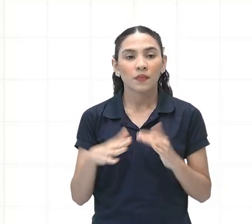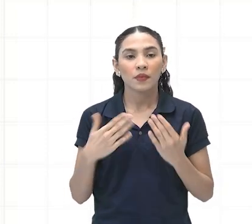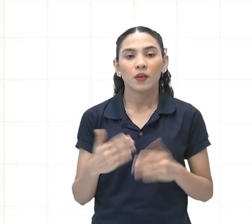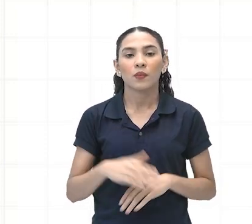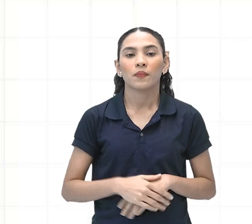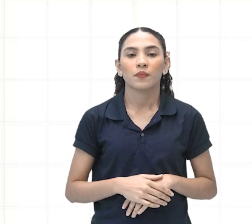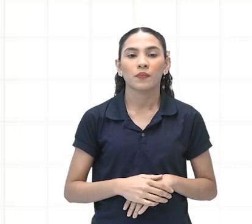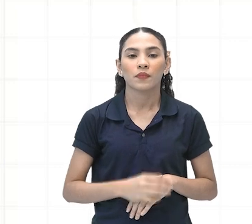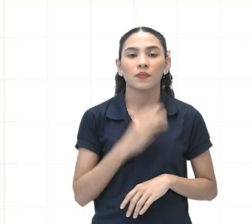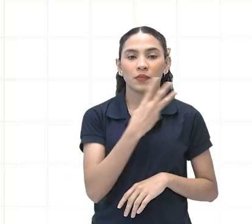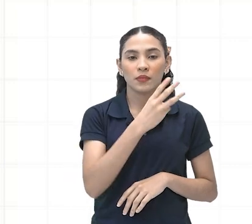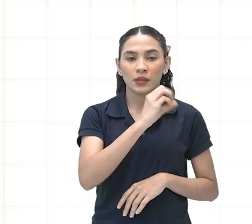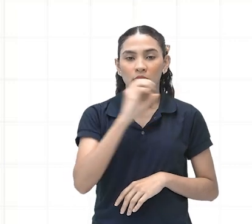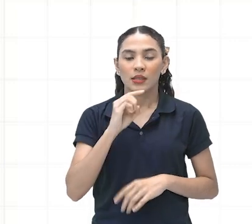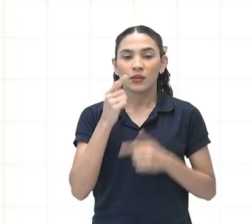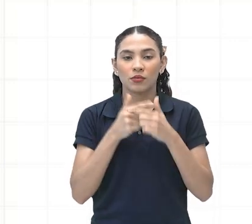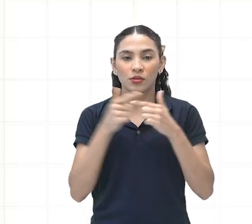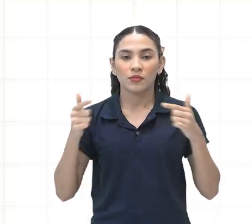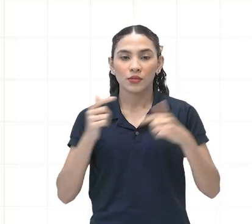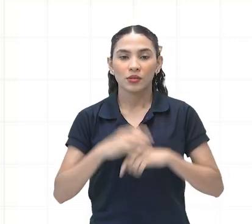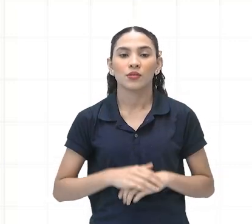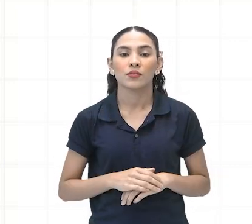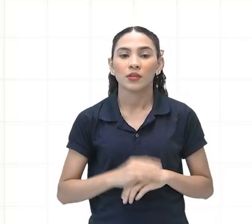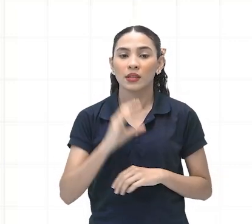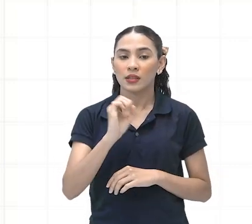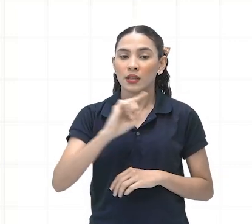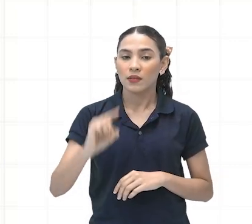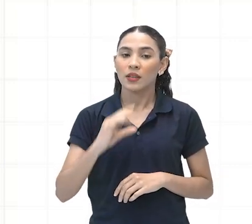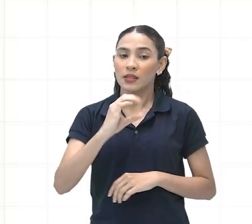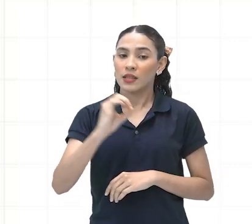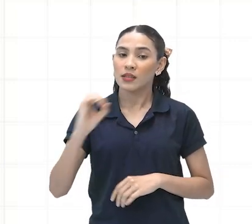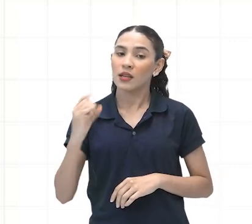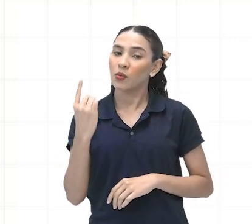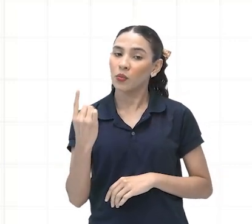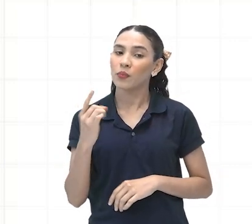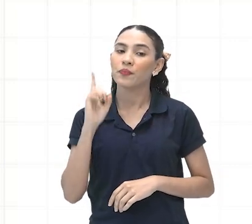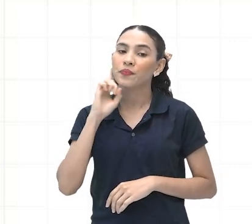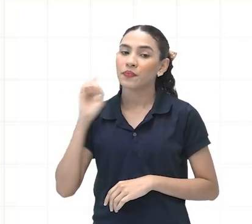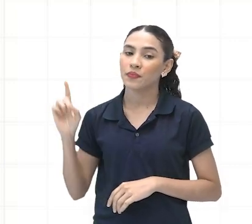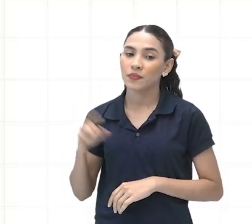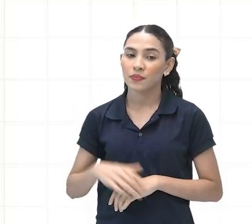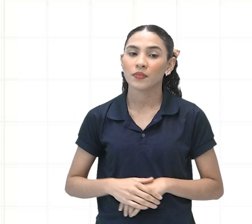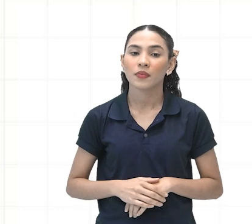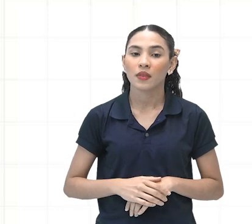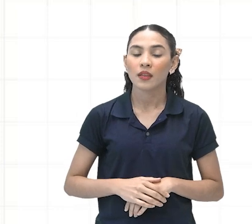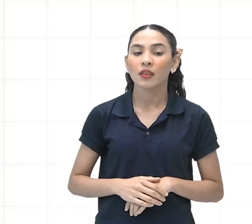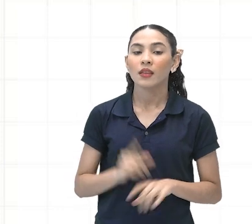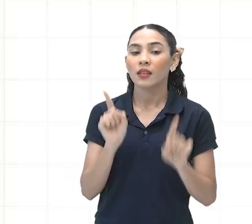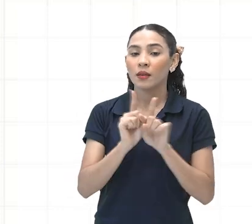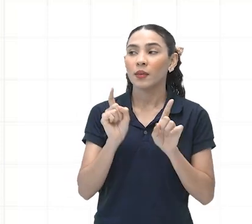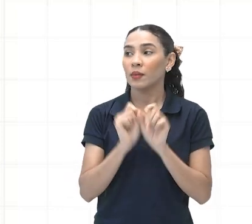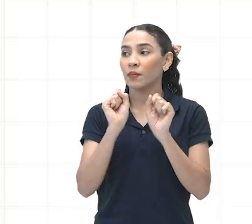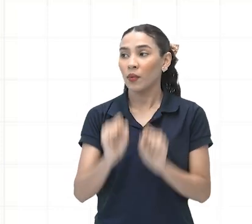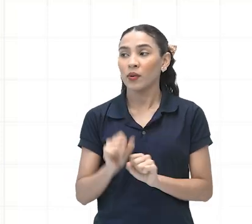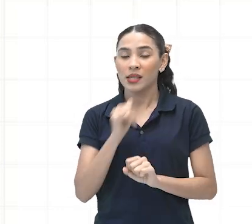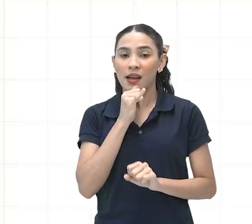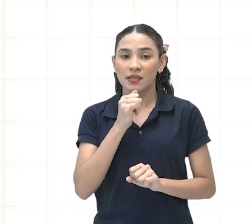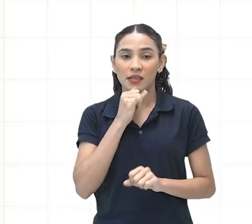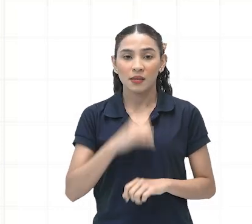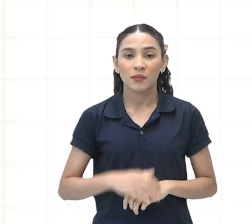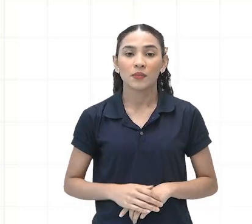vou pegar 300 e vou dividir por 0,01. Isso aqui eu também poderia ter escrito assim,